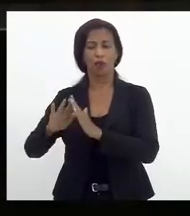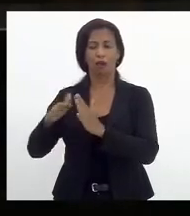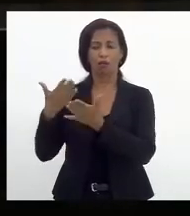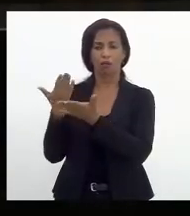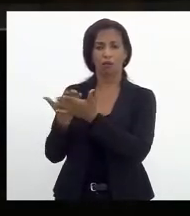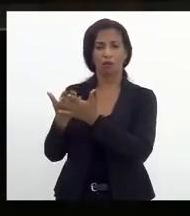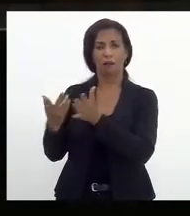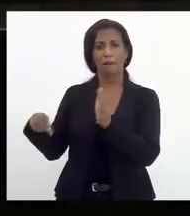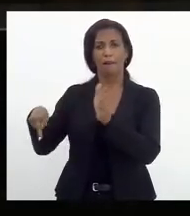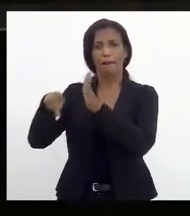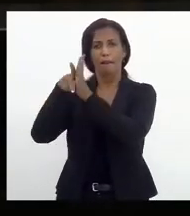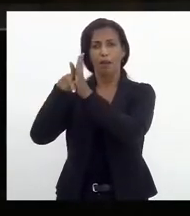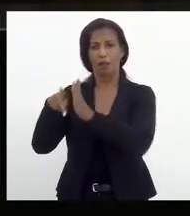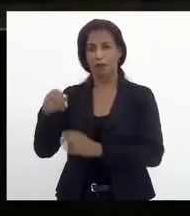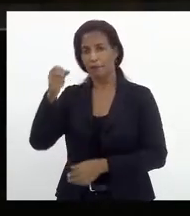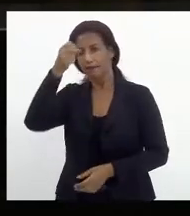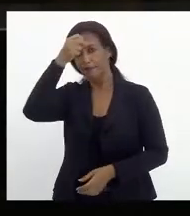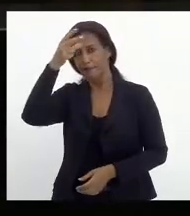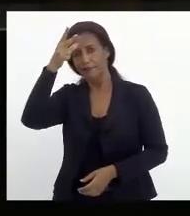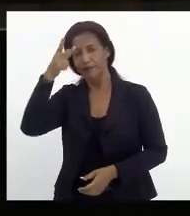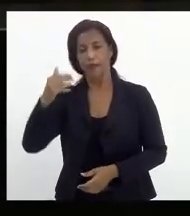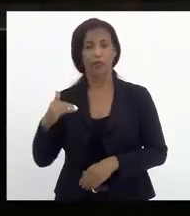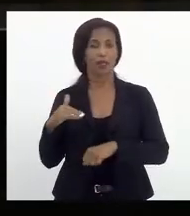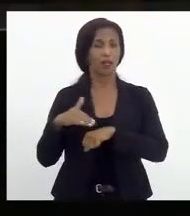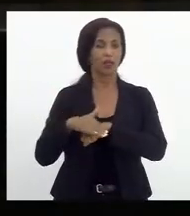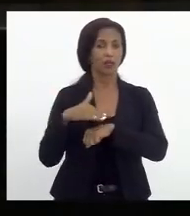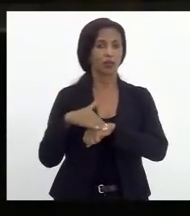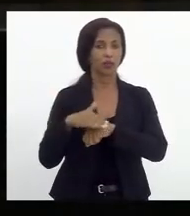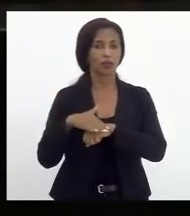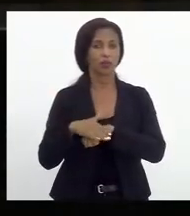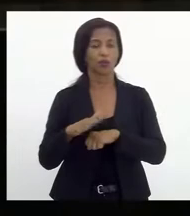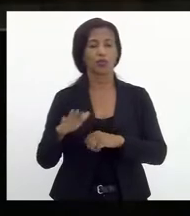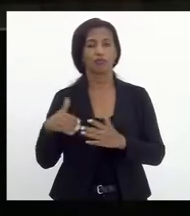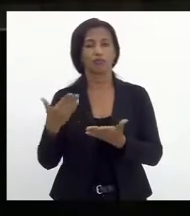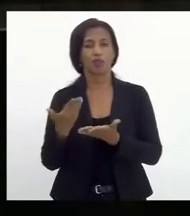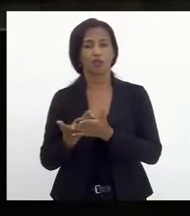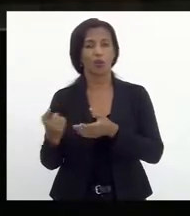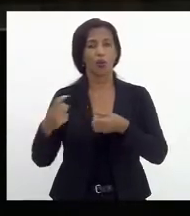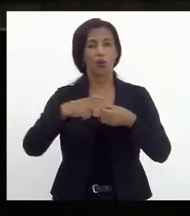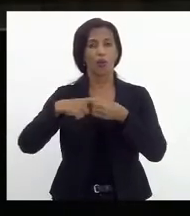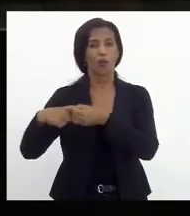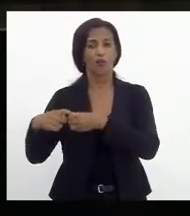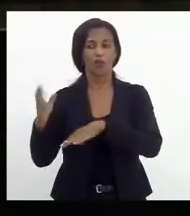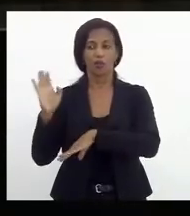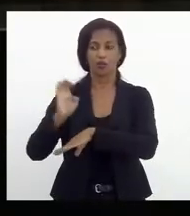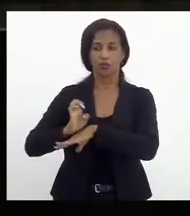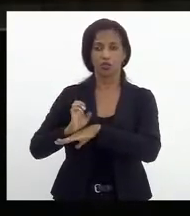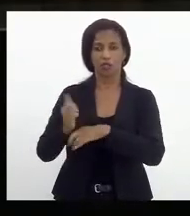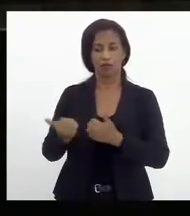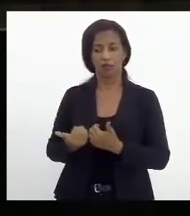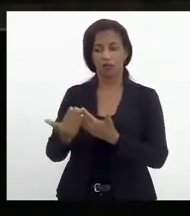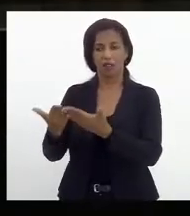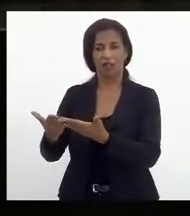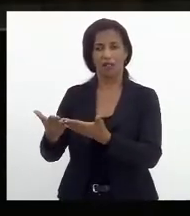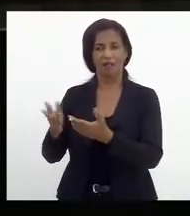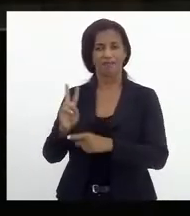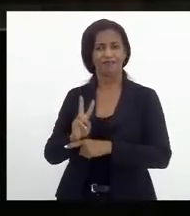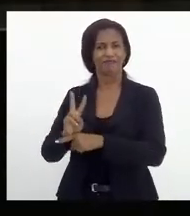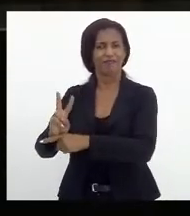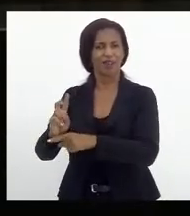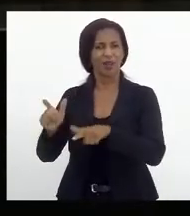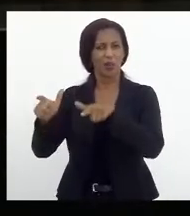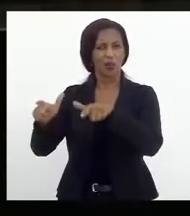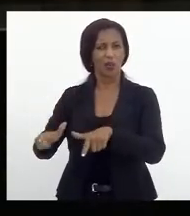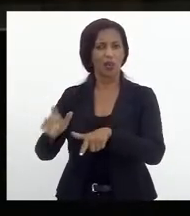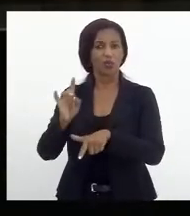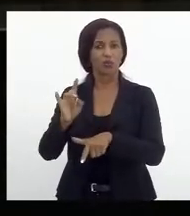escolas pertencem aos municípios. E durante a noite, existe um convênio com o Estado que cede espaço. Porém, os